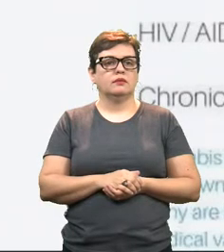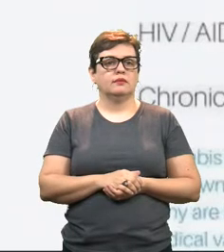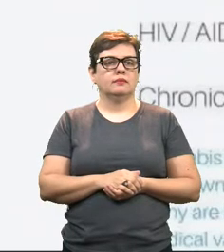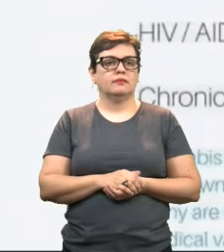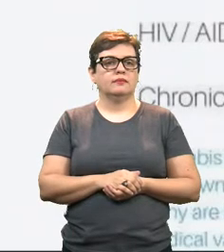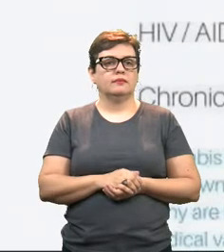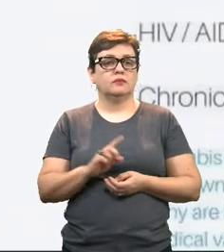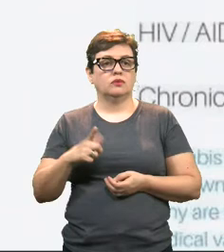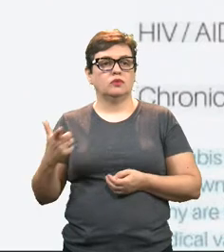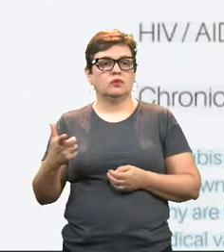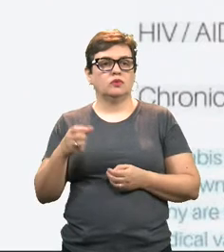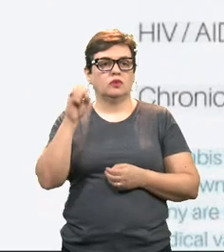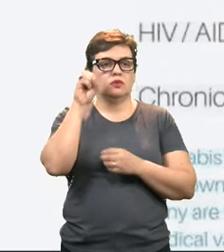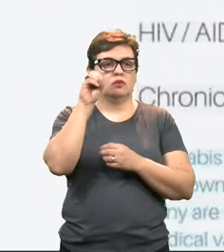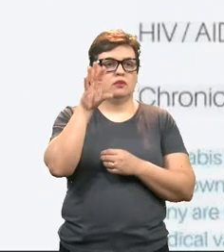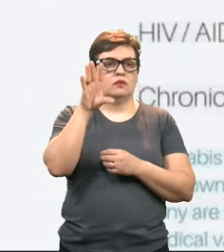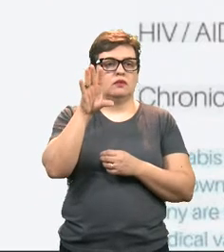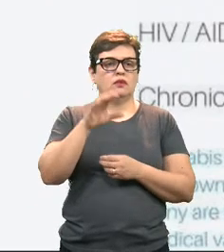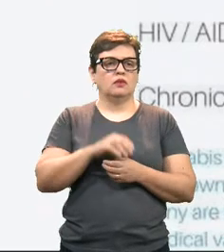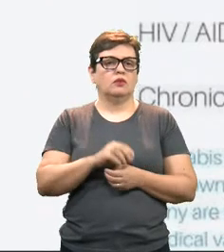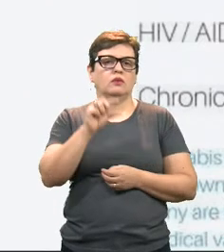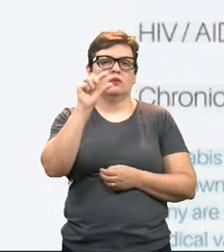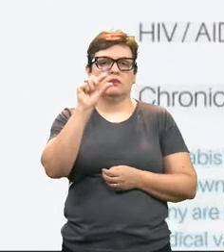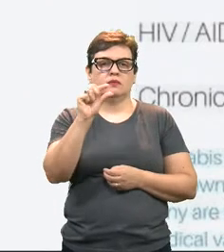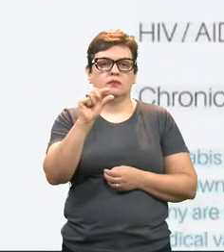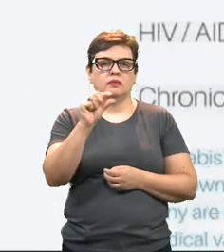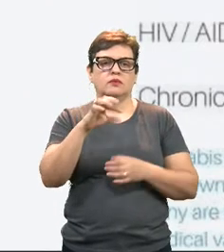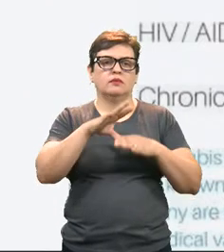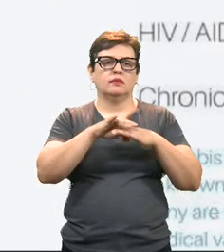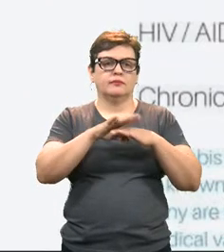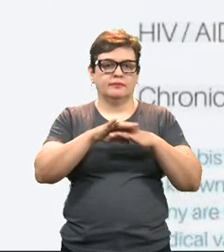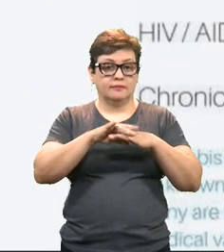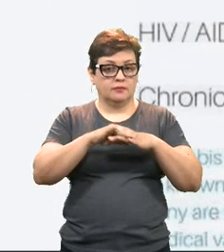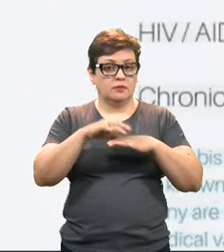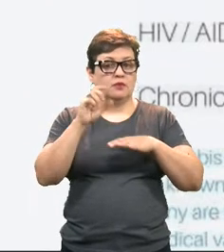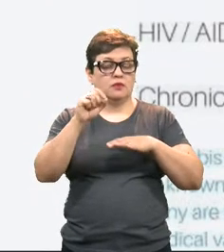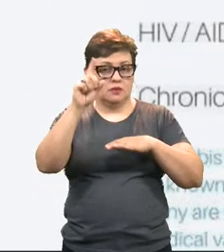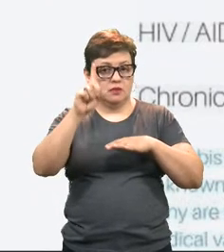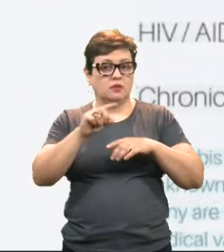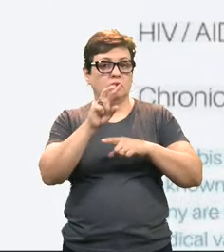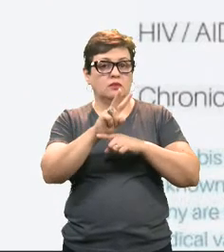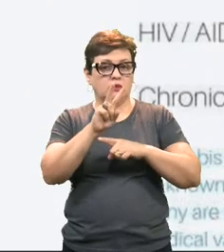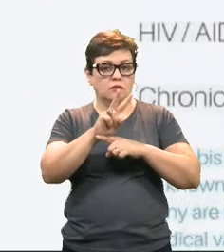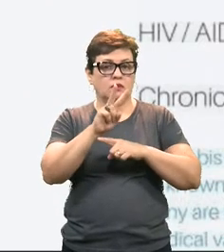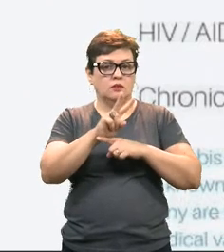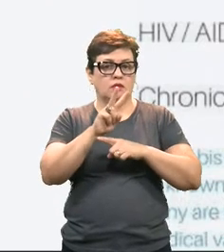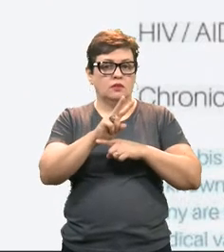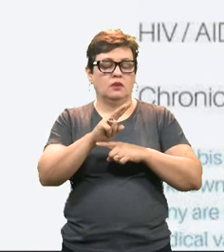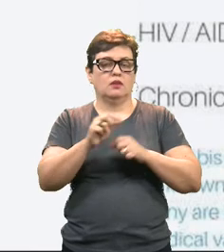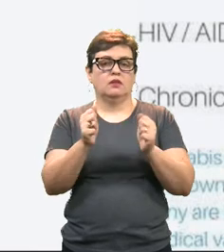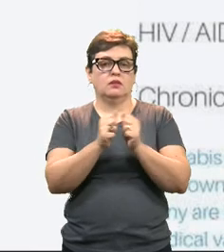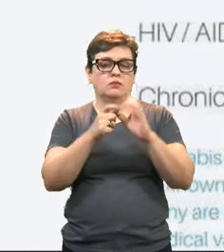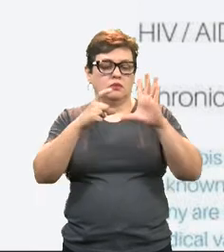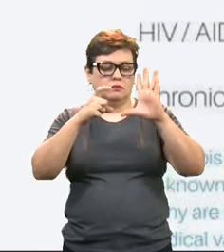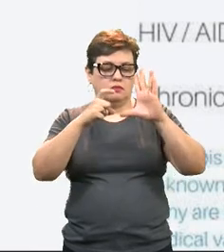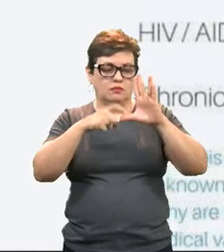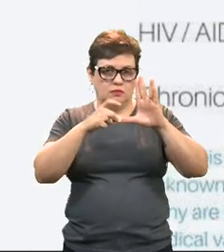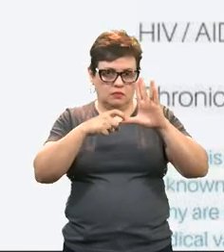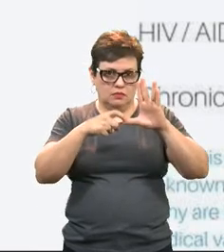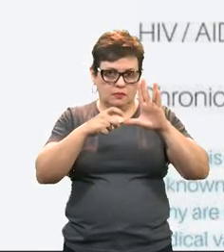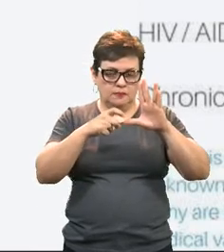Então, nesse outro slide, né, um pouco das doenças que são tratáveis hoje com cannabis